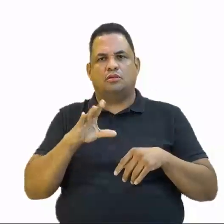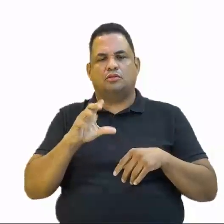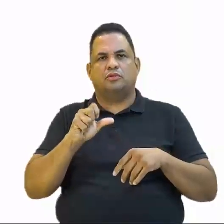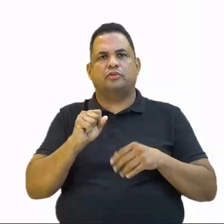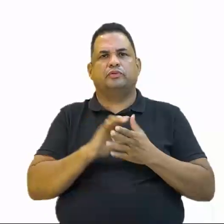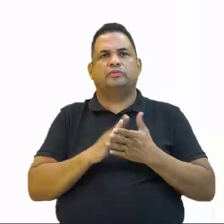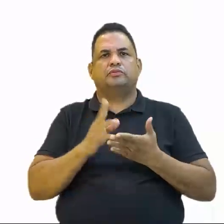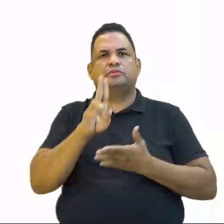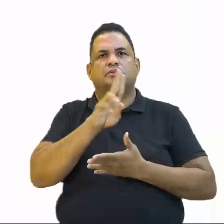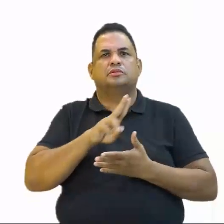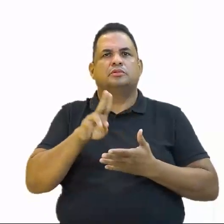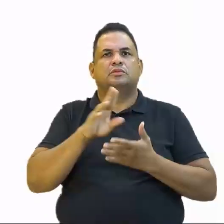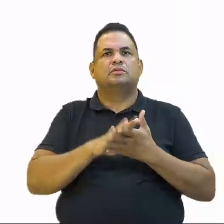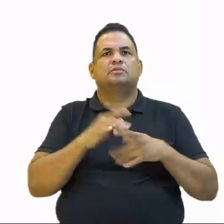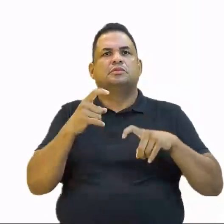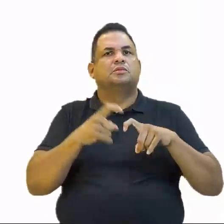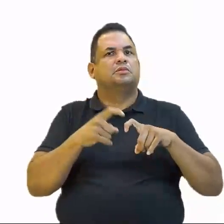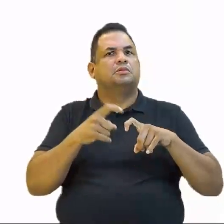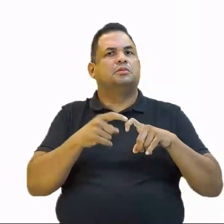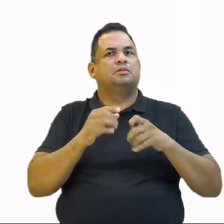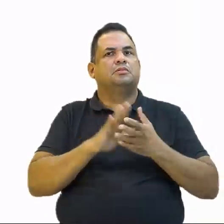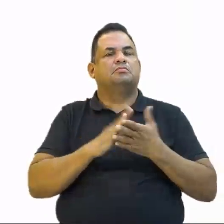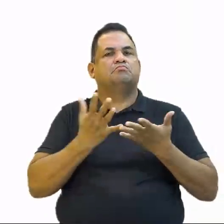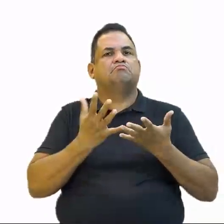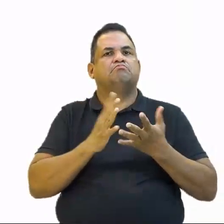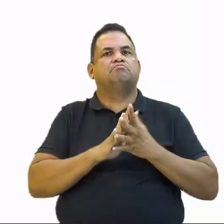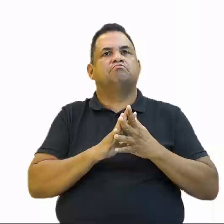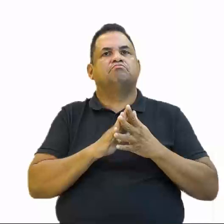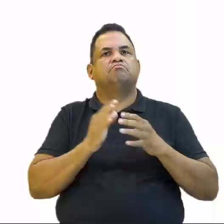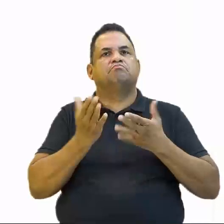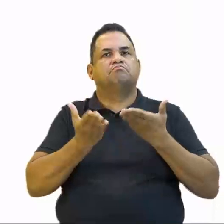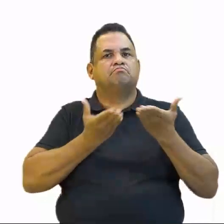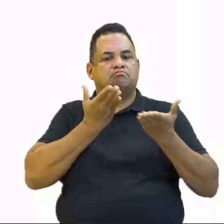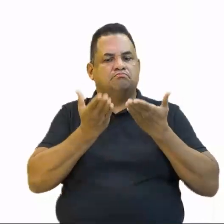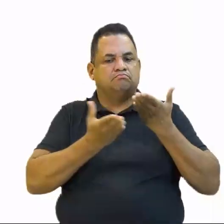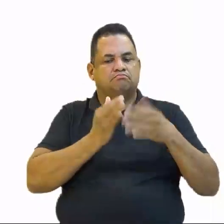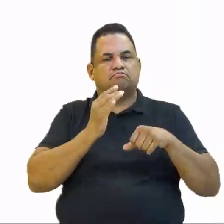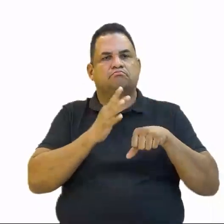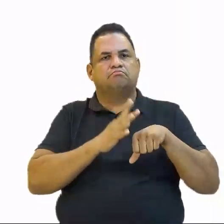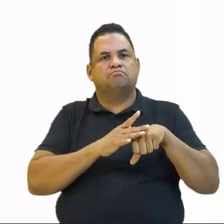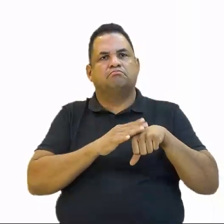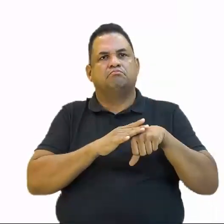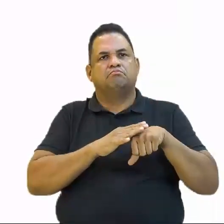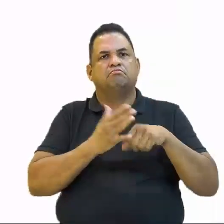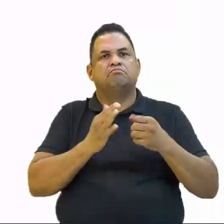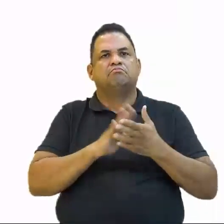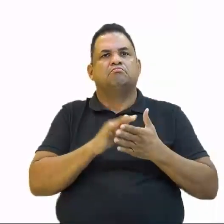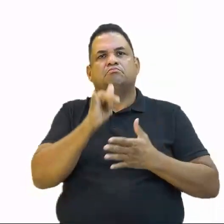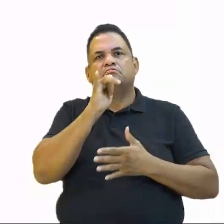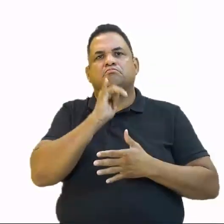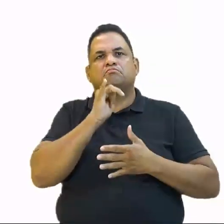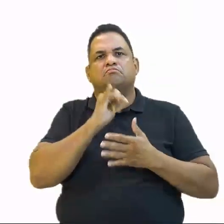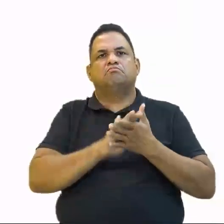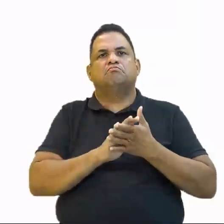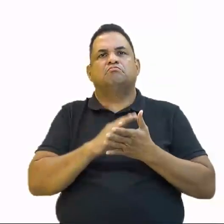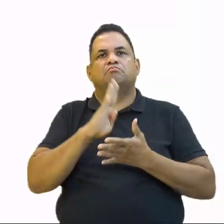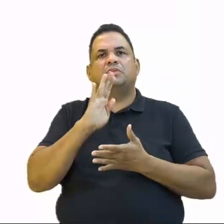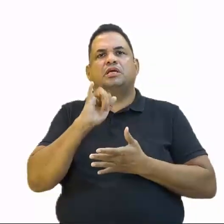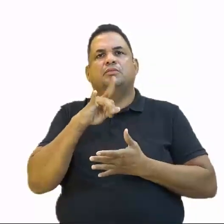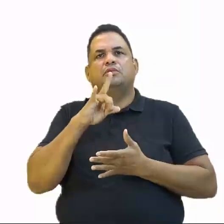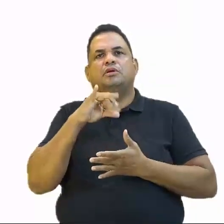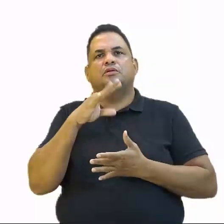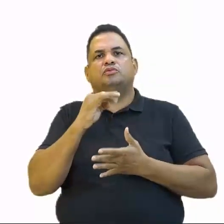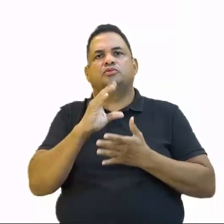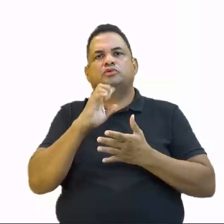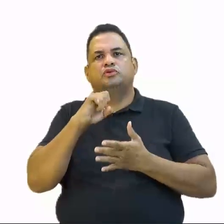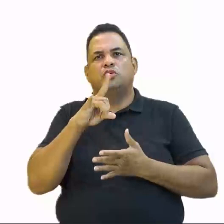são utilizados na medicina, no tratamento de doenças. São exemplos disso o